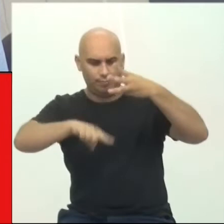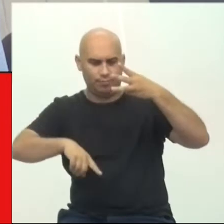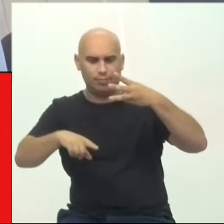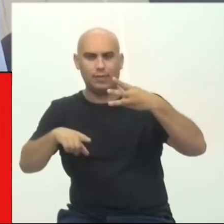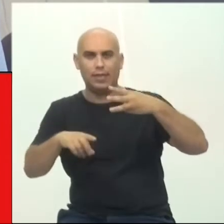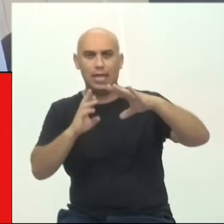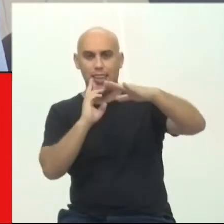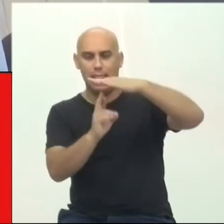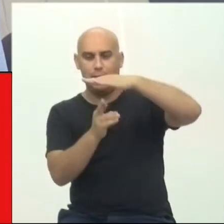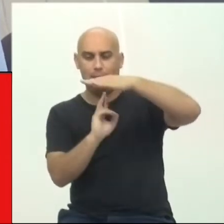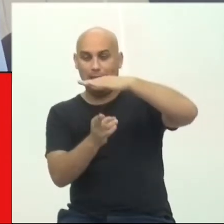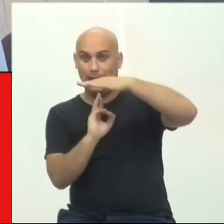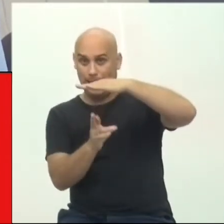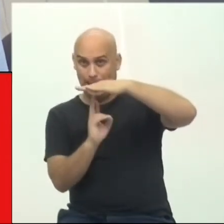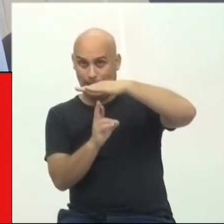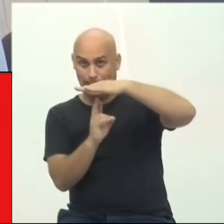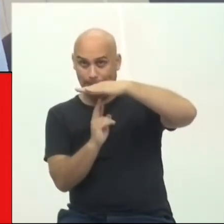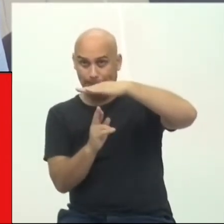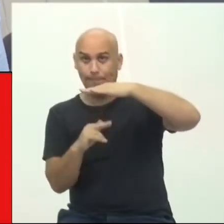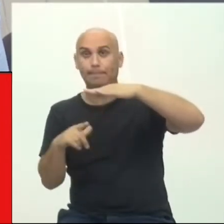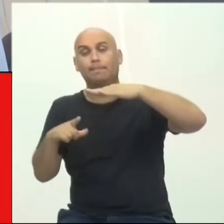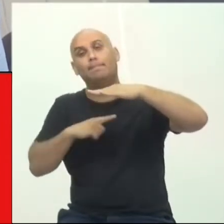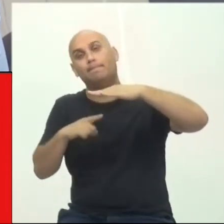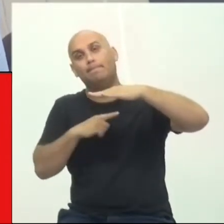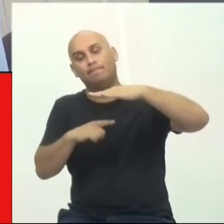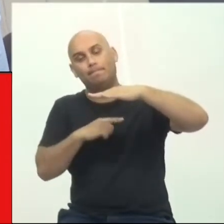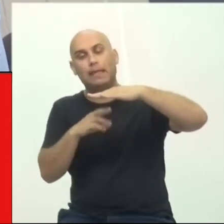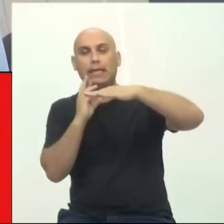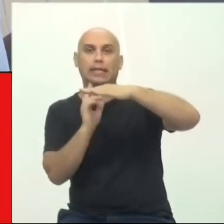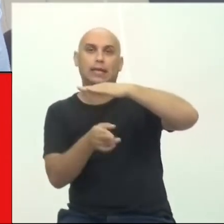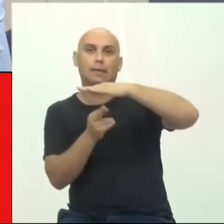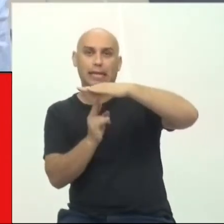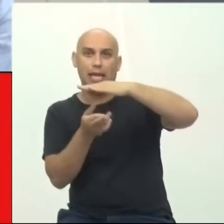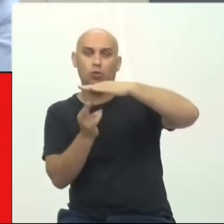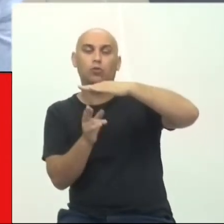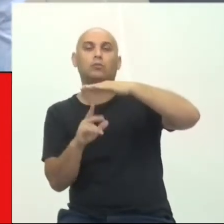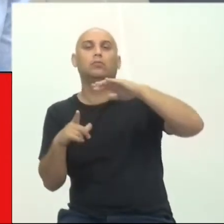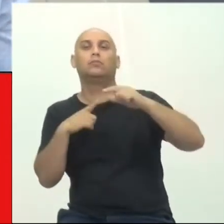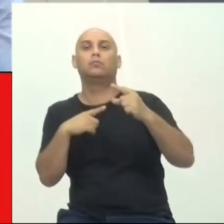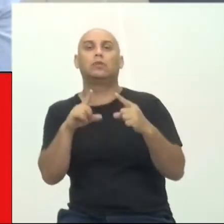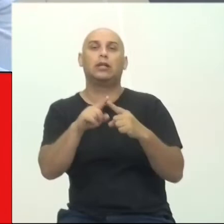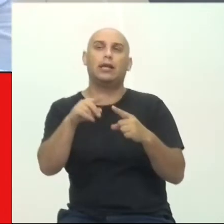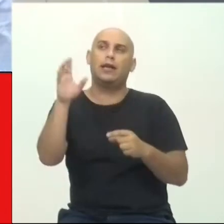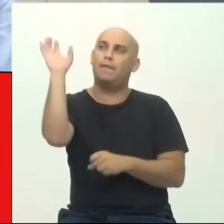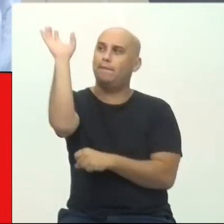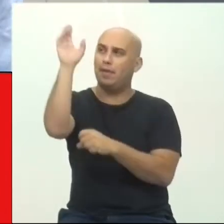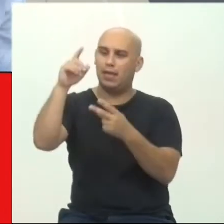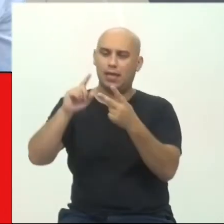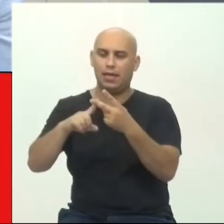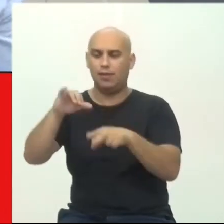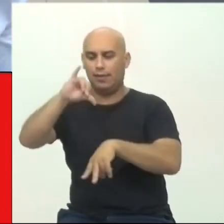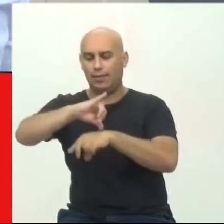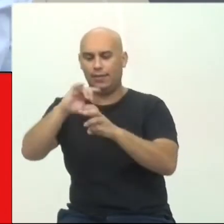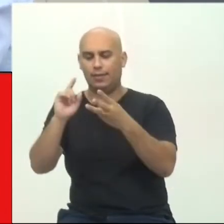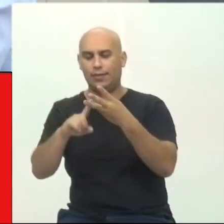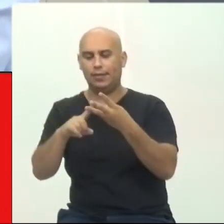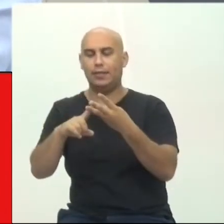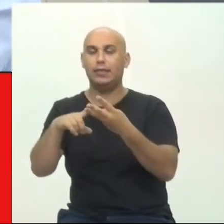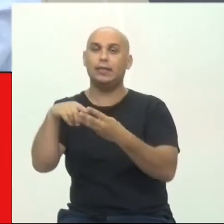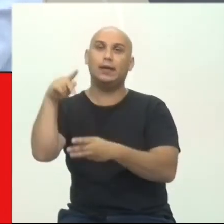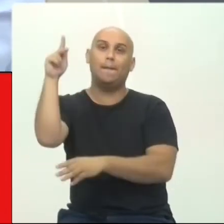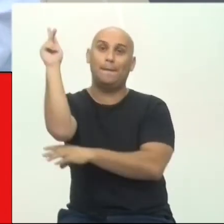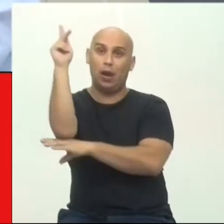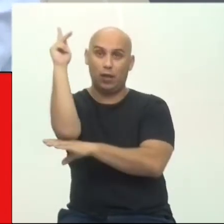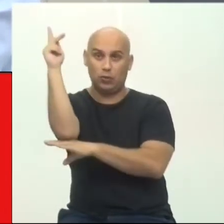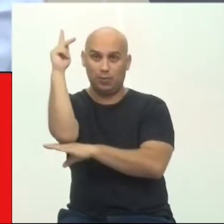Qual que é o principal gargalo que vocês encontram ali? Eu coloco os 3 terminais porque eu vejo ali que que fatiia, fica muito difícil